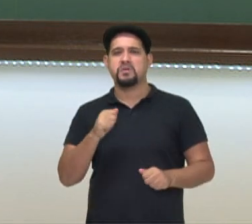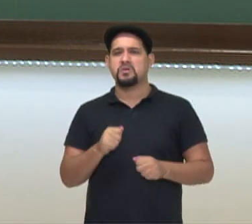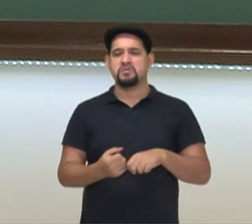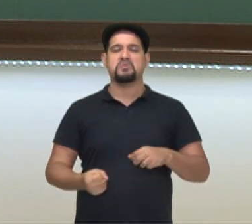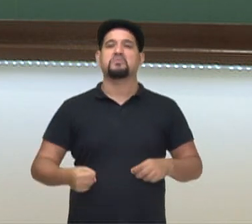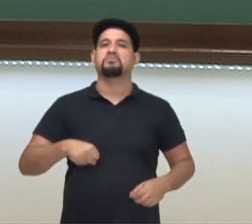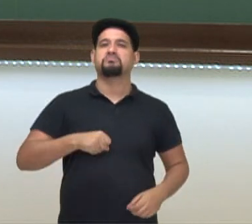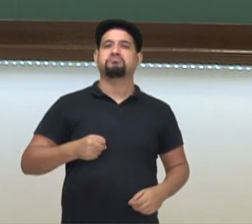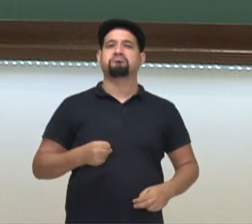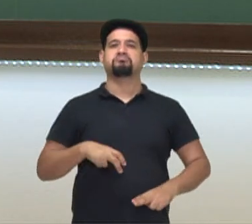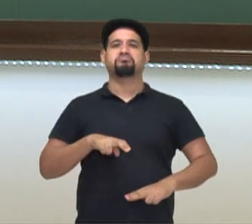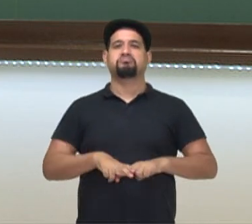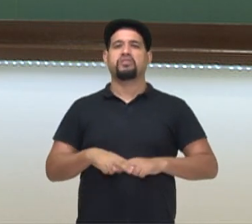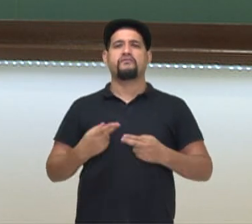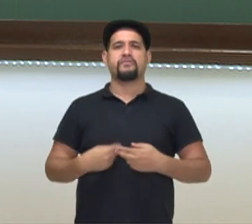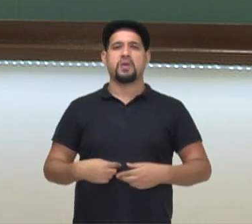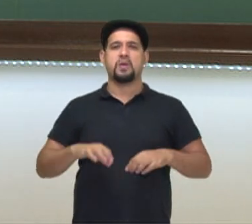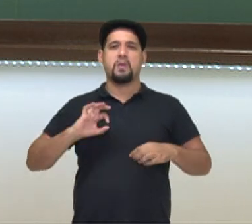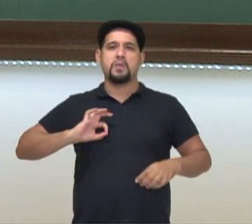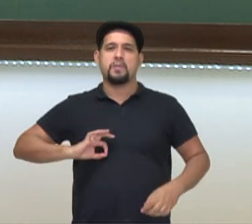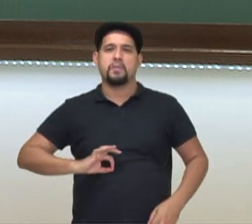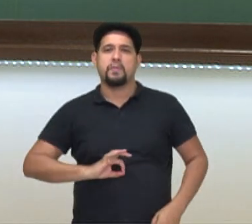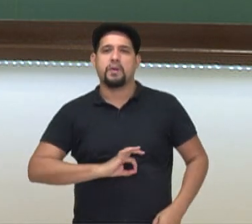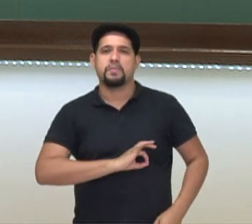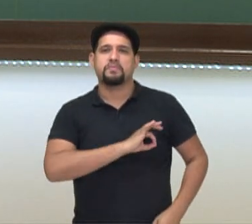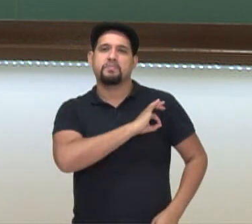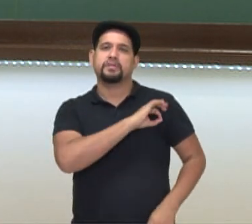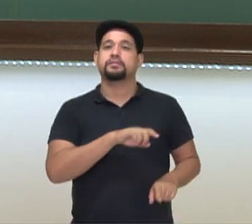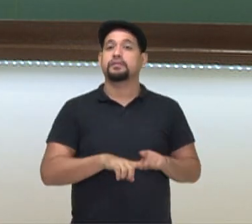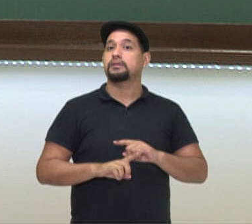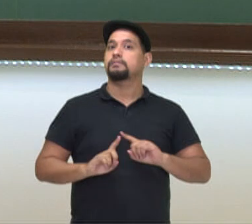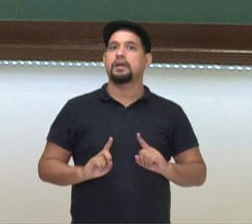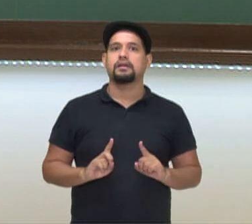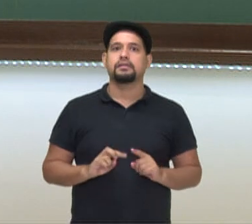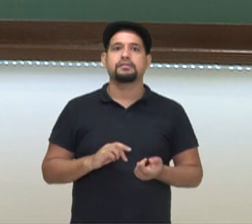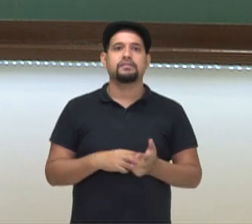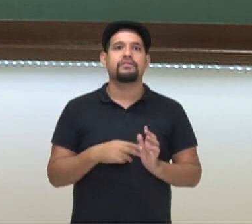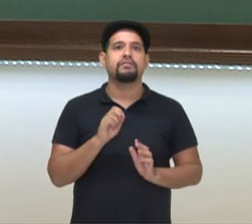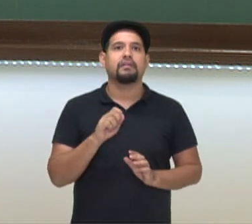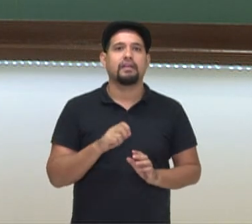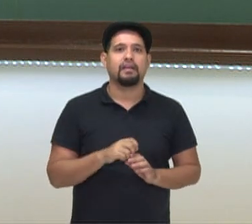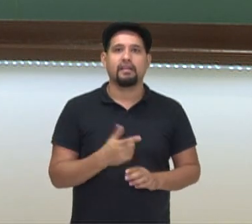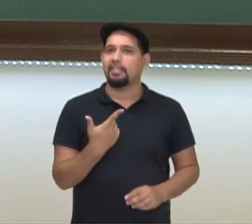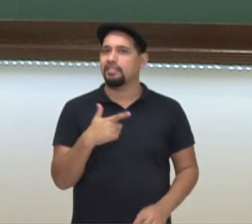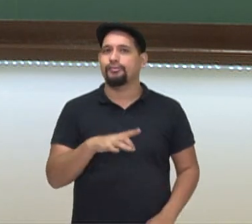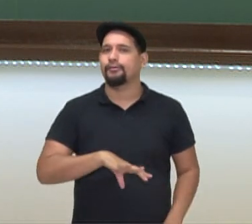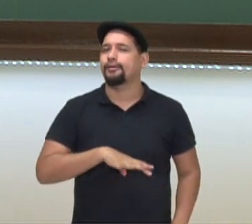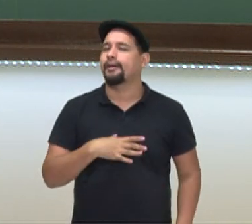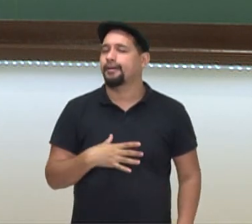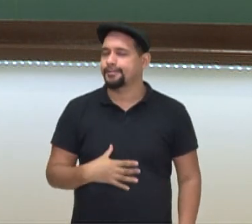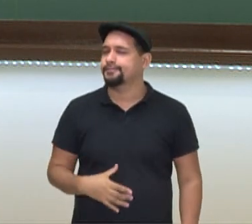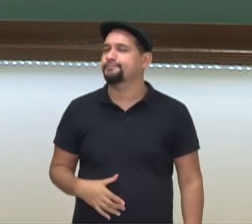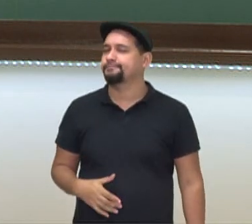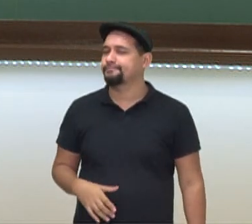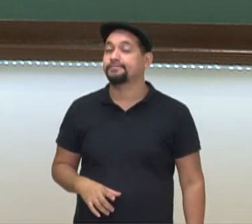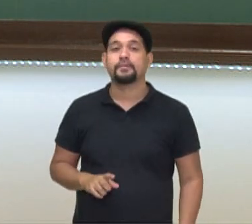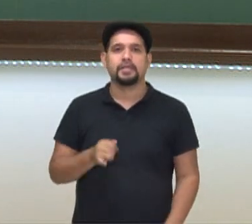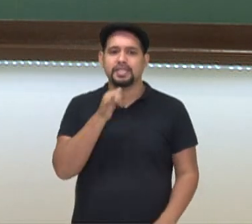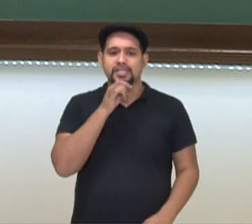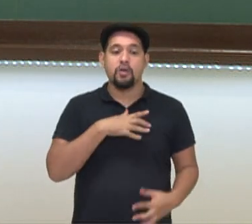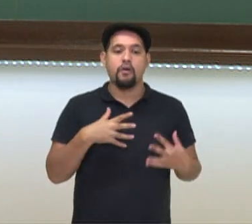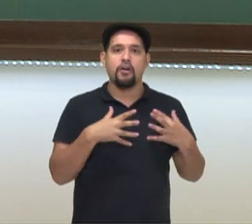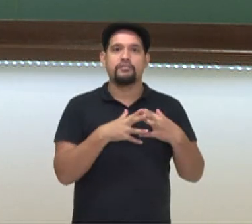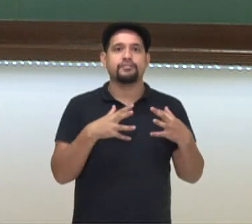batalhas, ostentava várias medalhas no peito, mas, na verdade, era um covarde. Se acontecesse uma